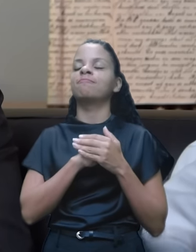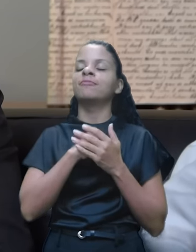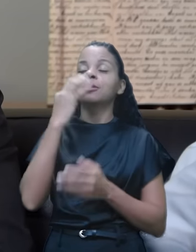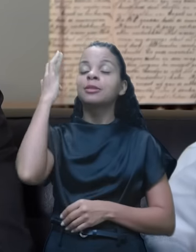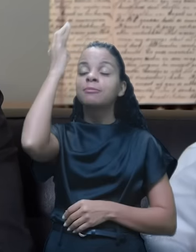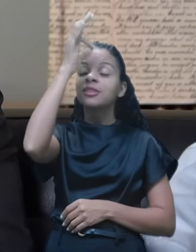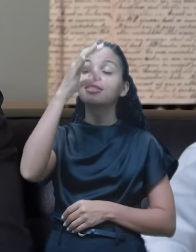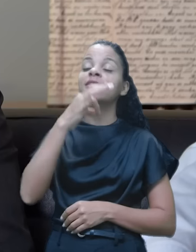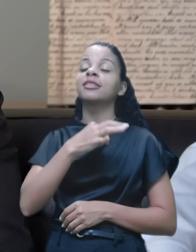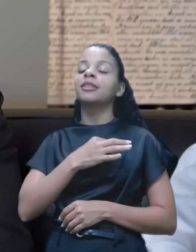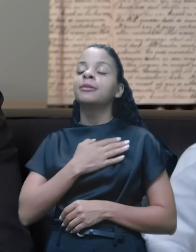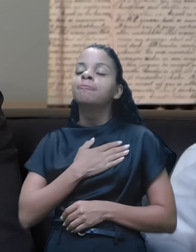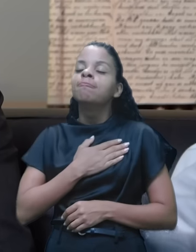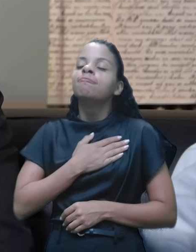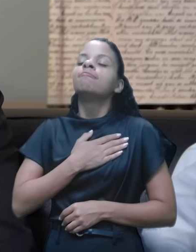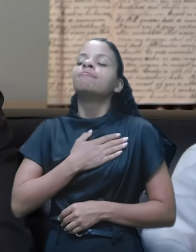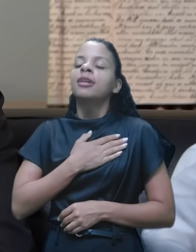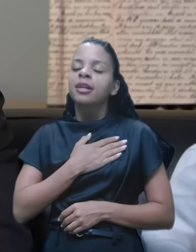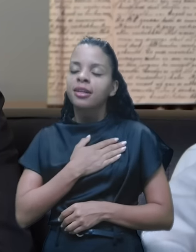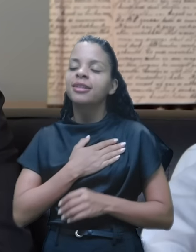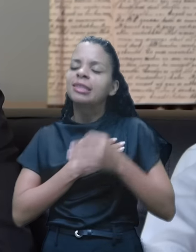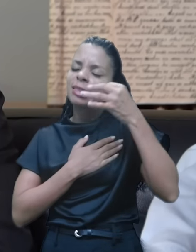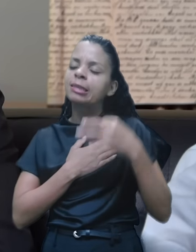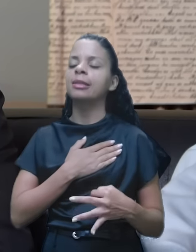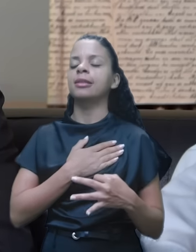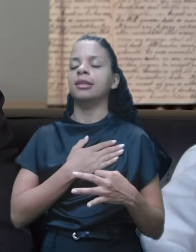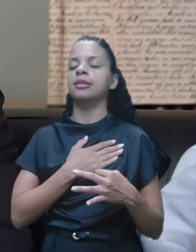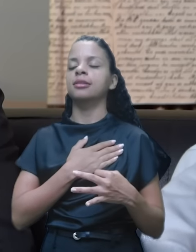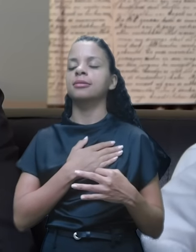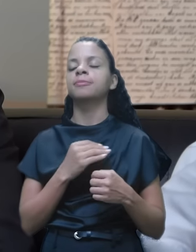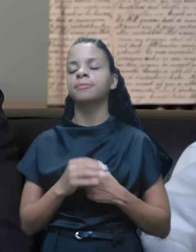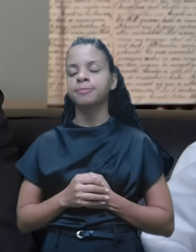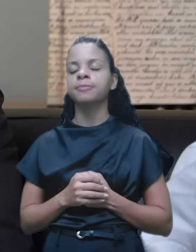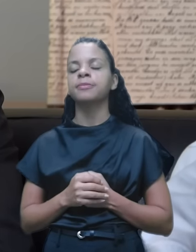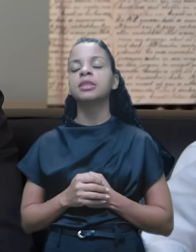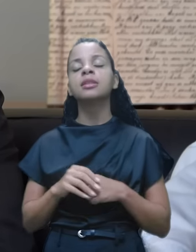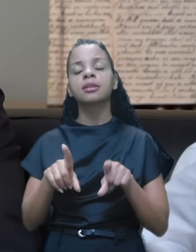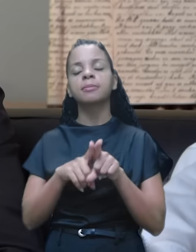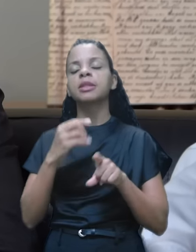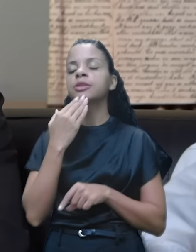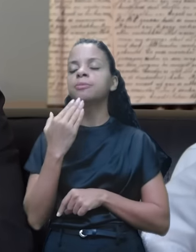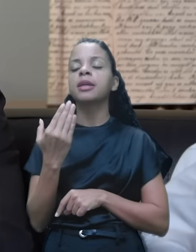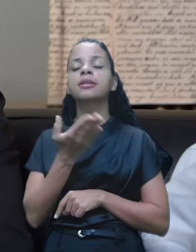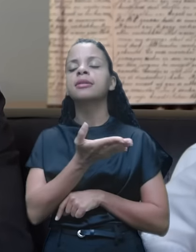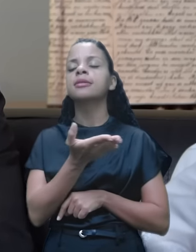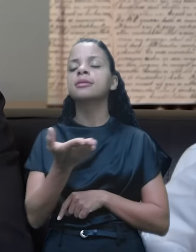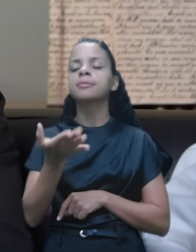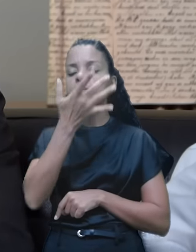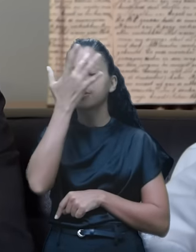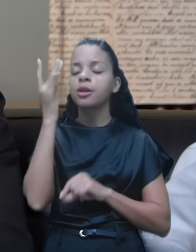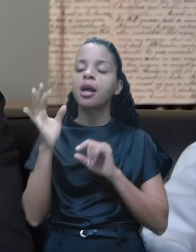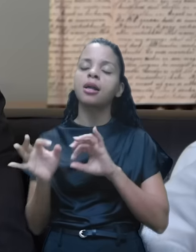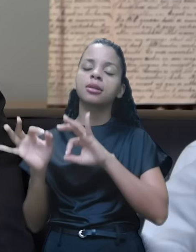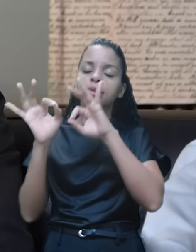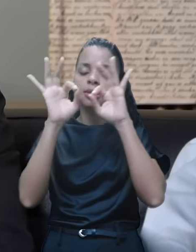tocado em nosso coração, Senhor Deus, e nos dado essa convicção. E também, Senhor, te peço por todos aqueles que estão assistindo,